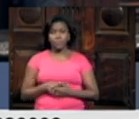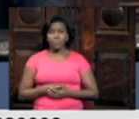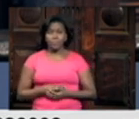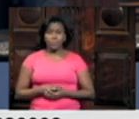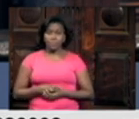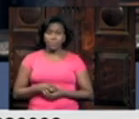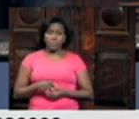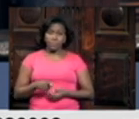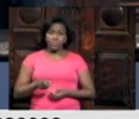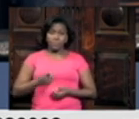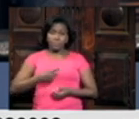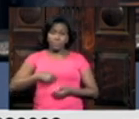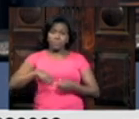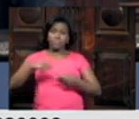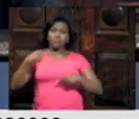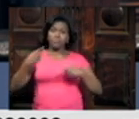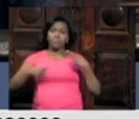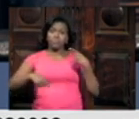político,